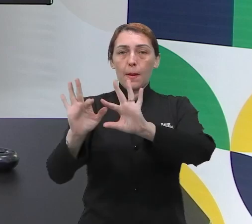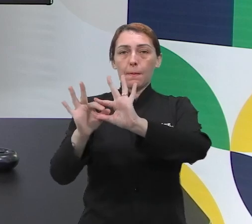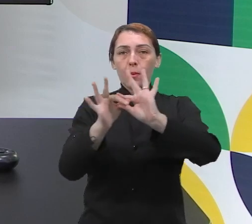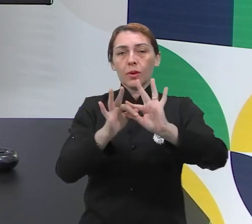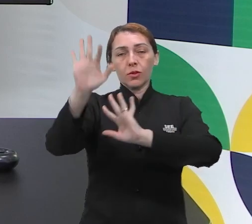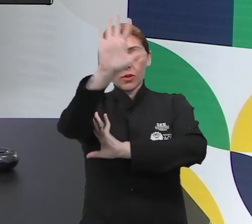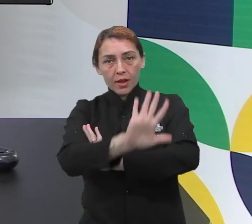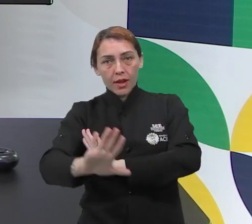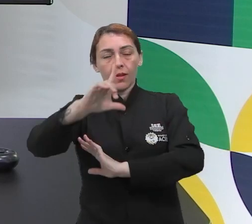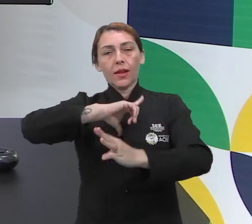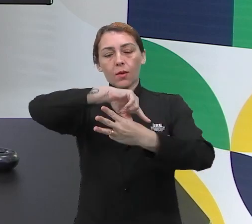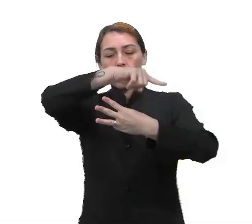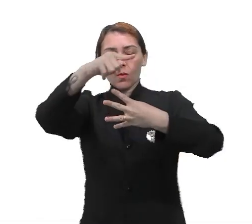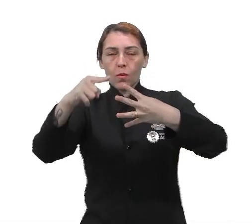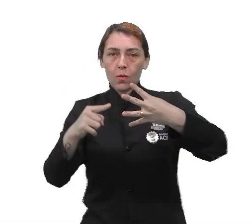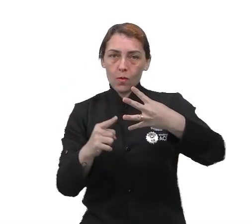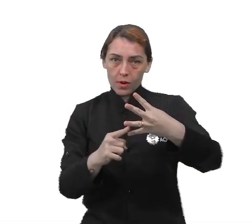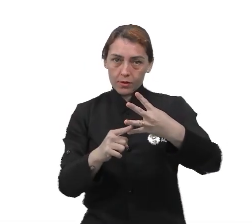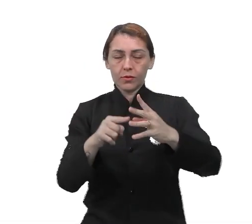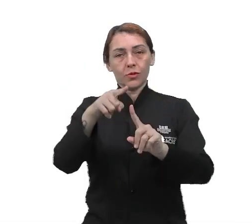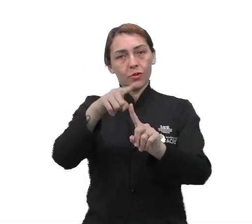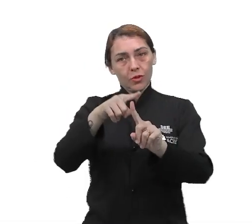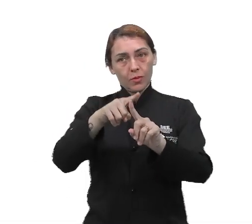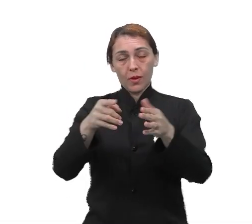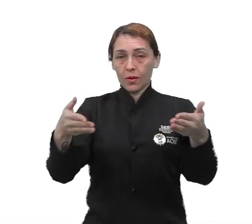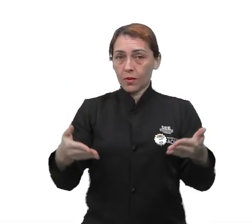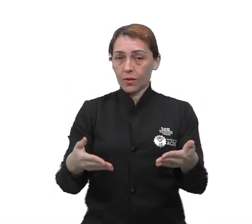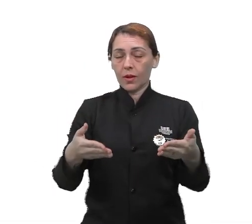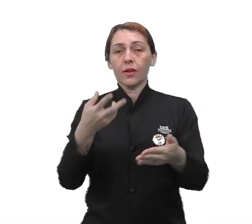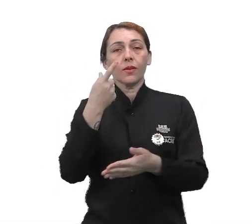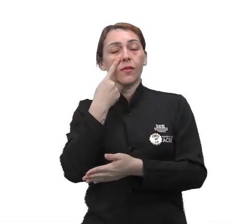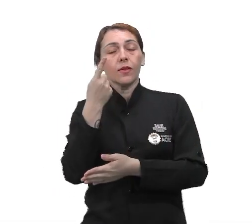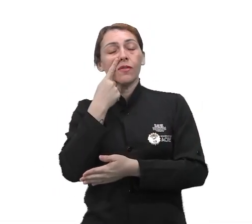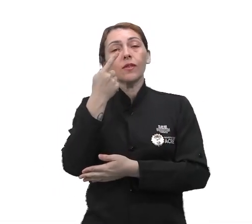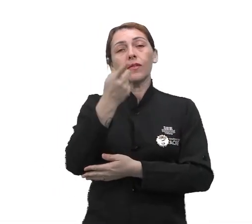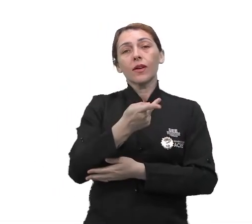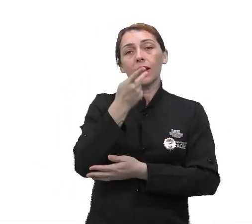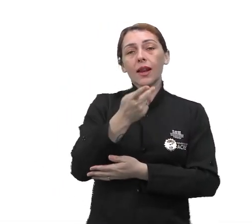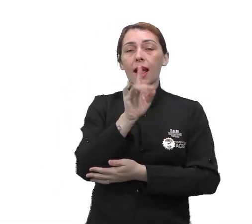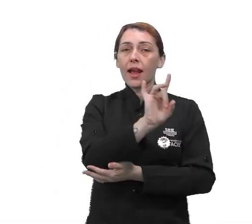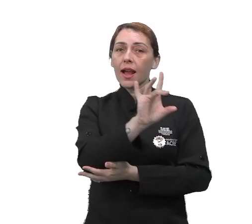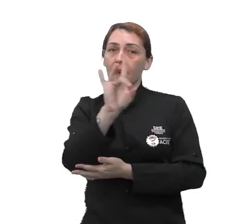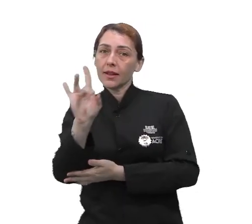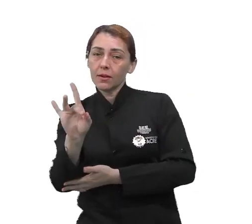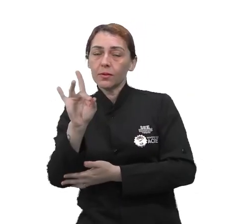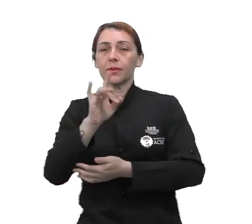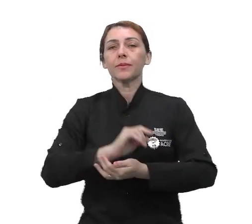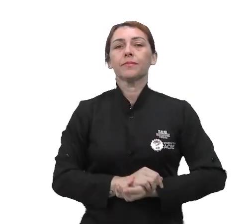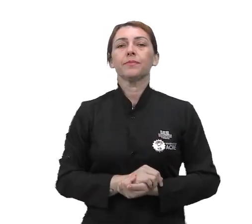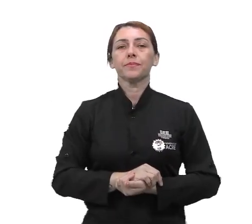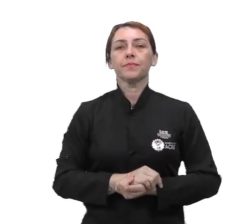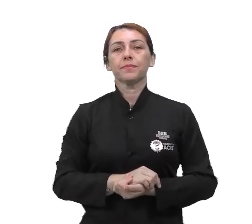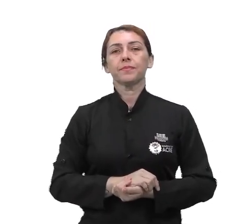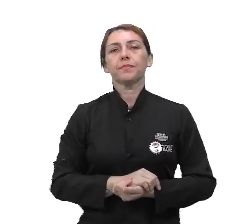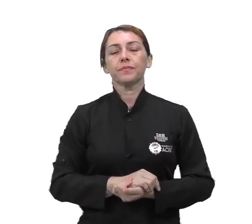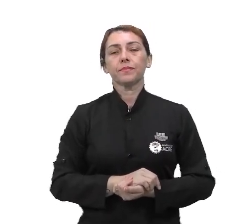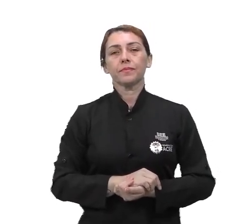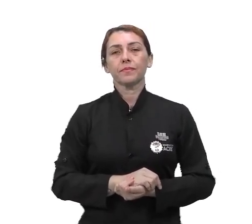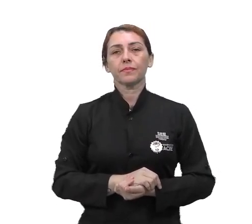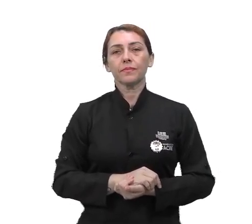geral, existem aí 4 formas de relevo. E agora vamos lá falar sobre cada uma delas.